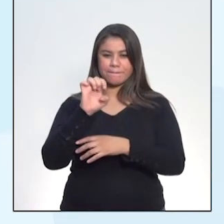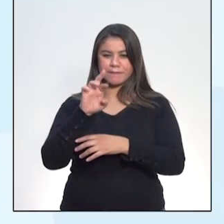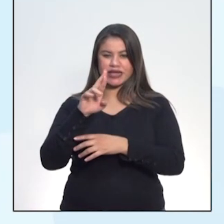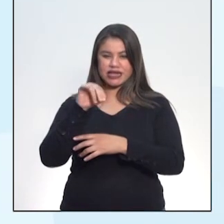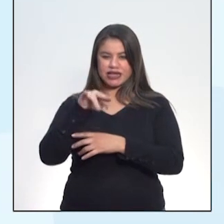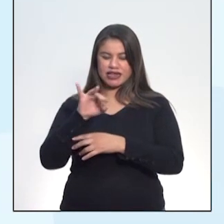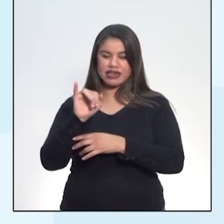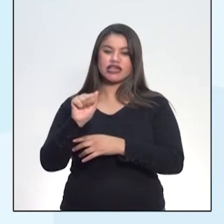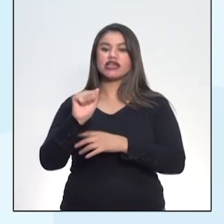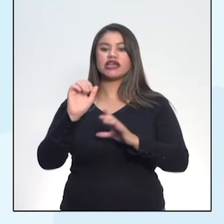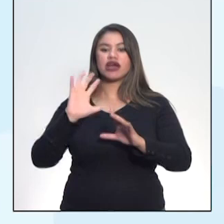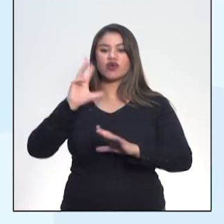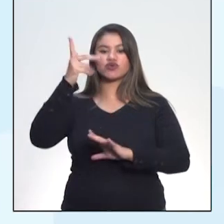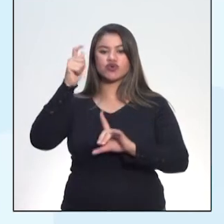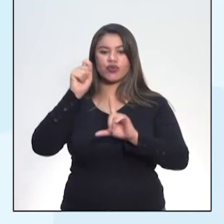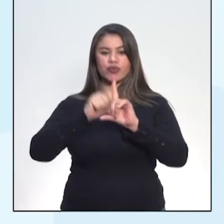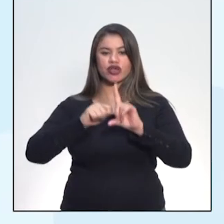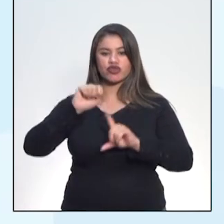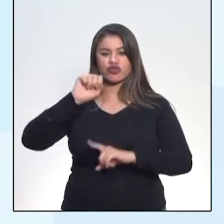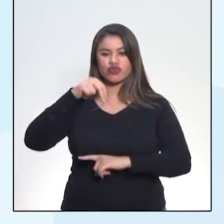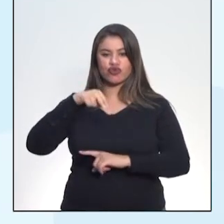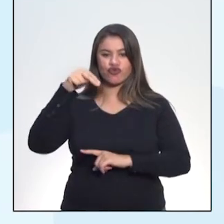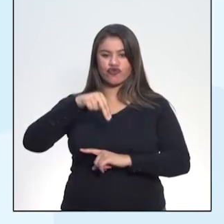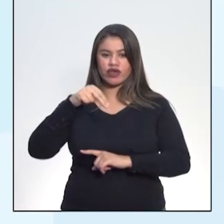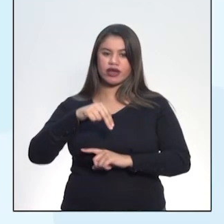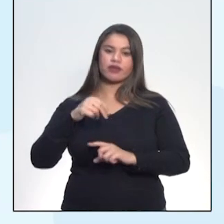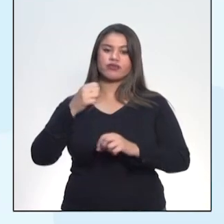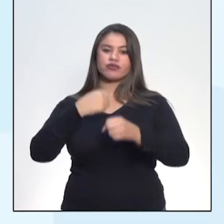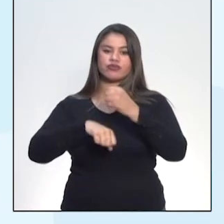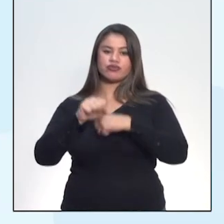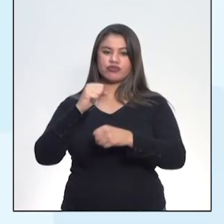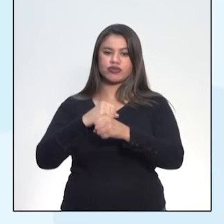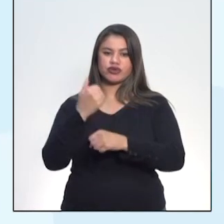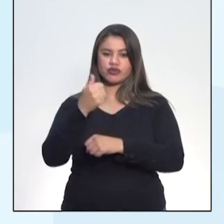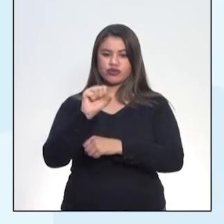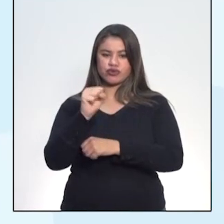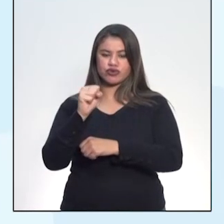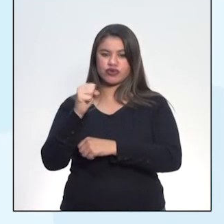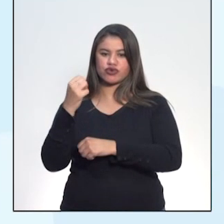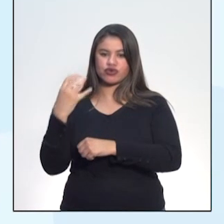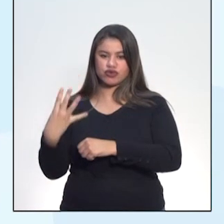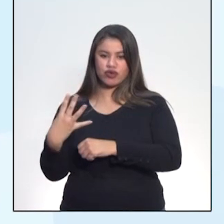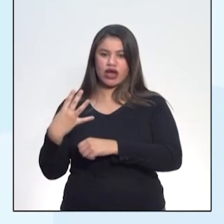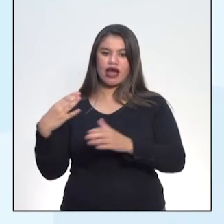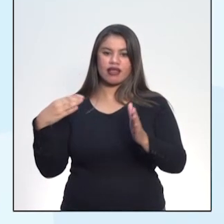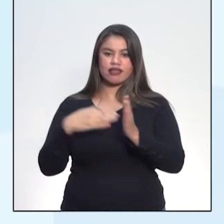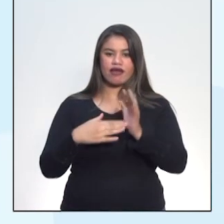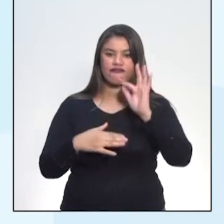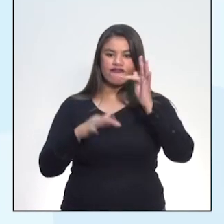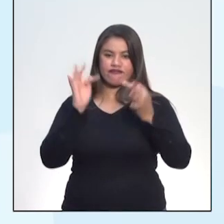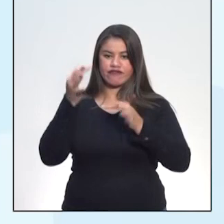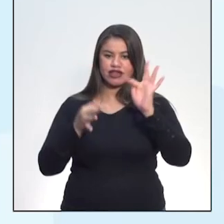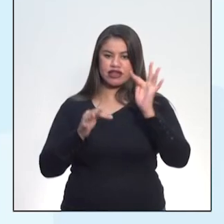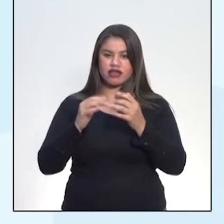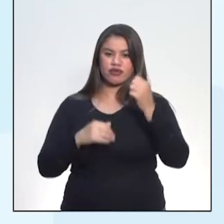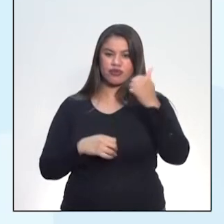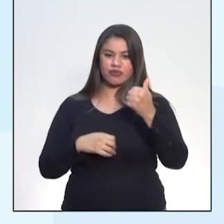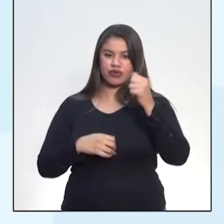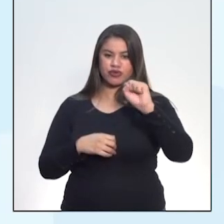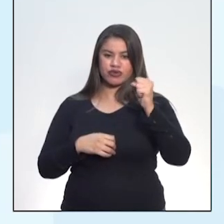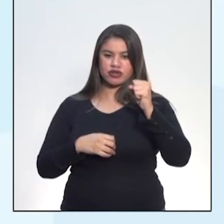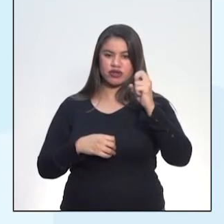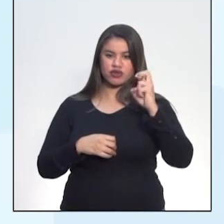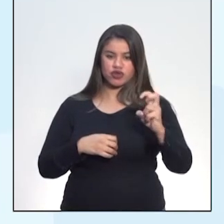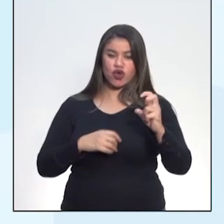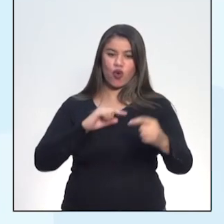de 1884 até fevereiro de 1885. Seu objetivo era